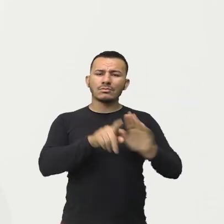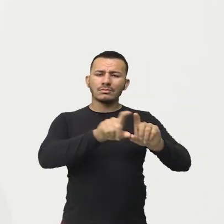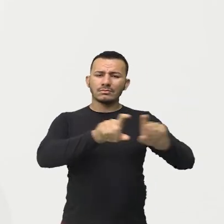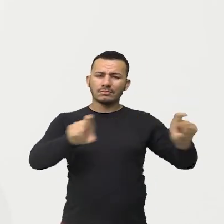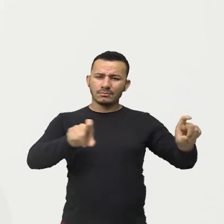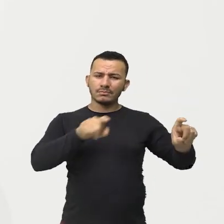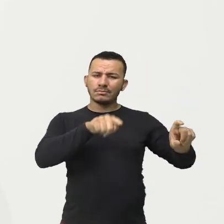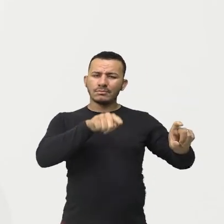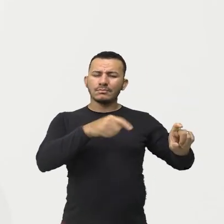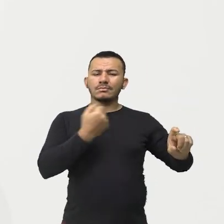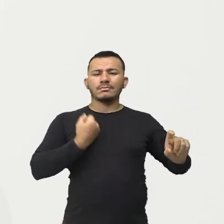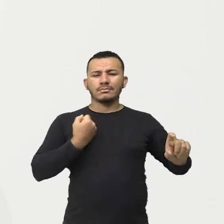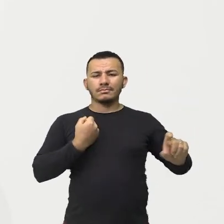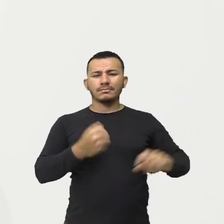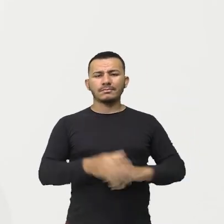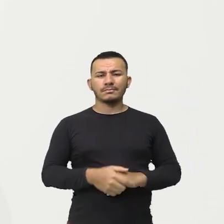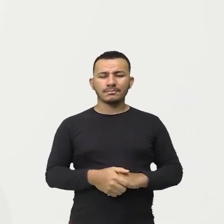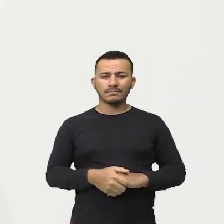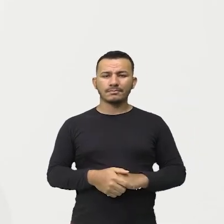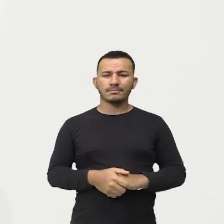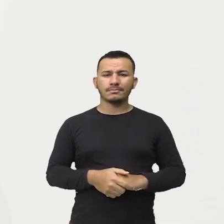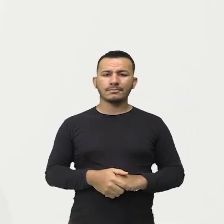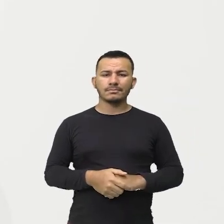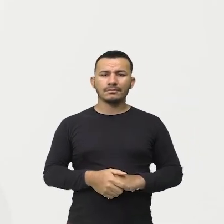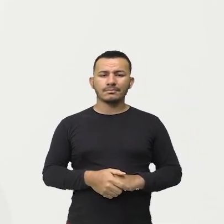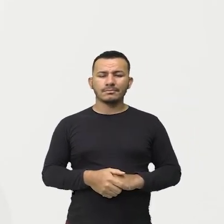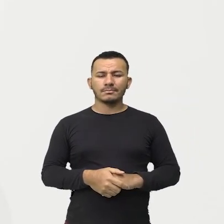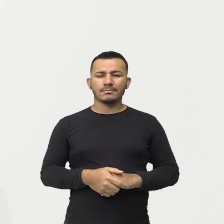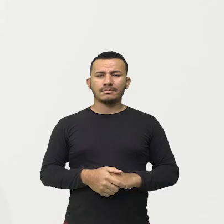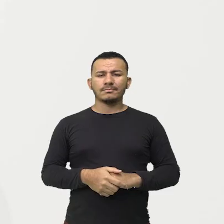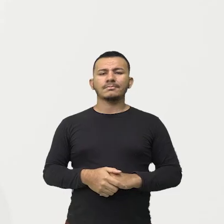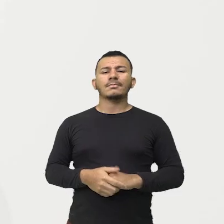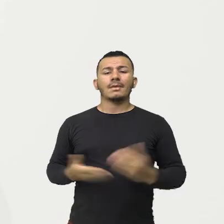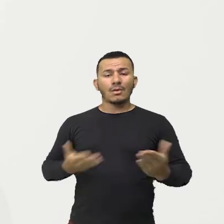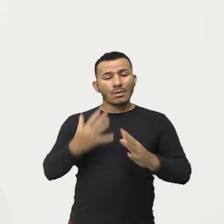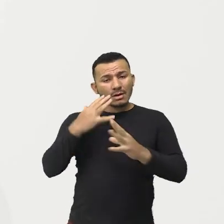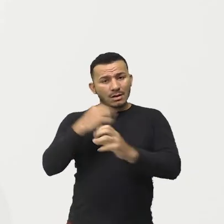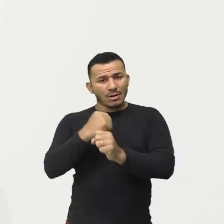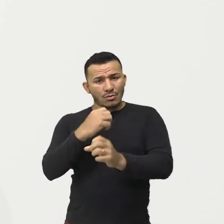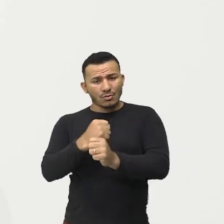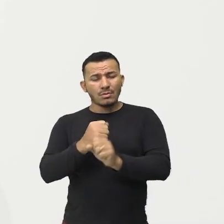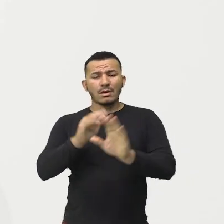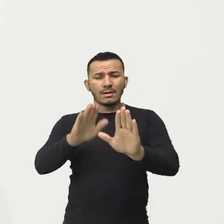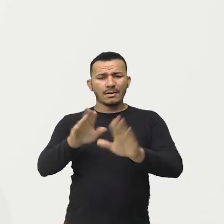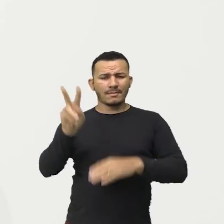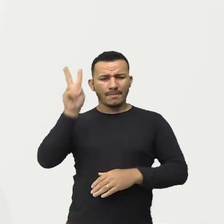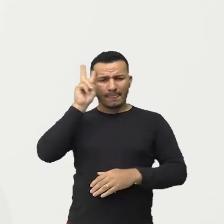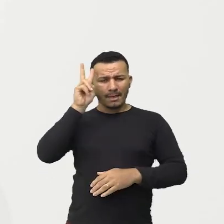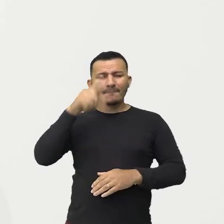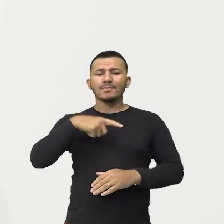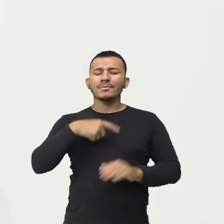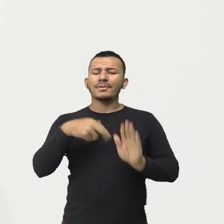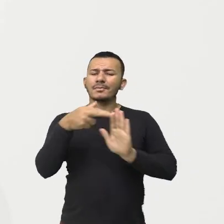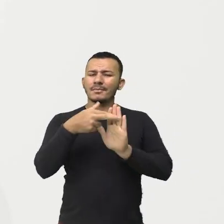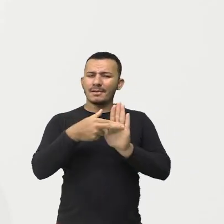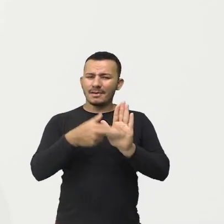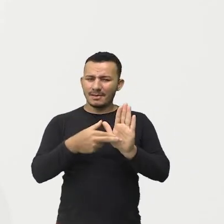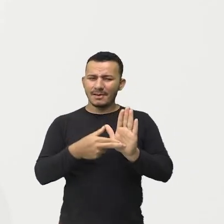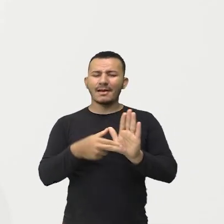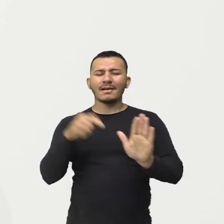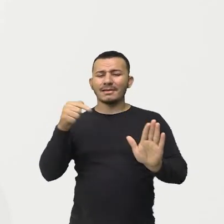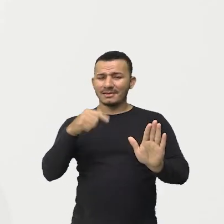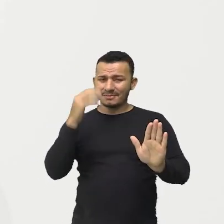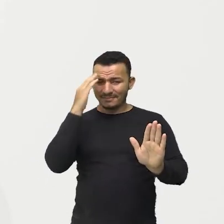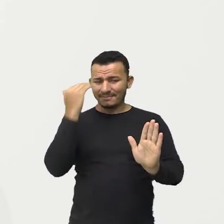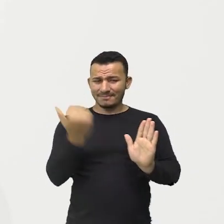nossa expressão algébrica, beleza? Agora, ó, bora fazer cálculo, mas lembra o seguinte, ó, uma regrinha muito